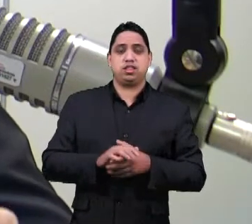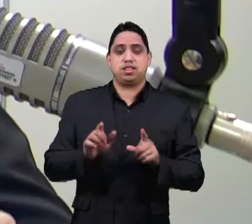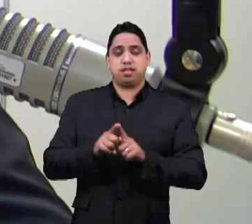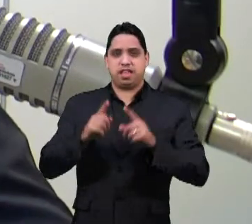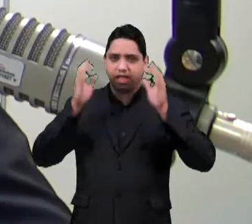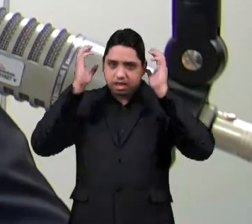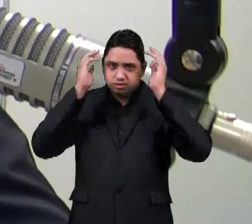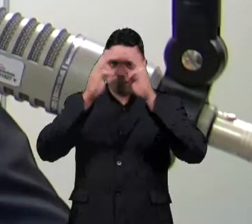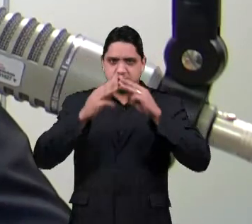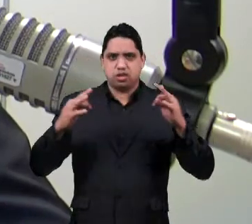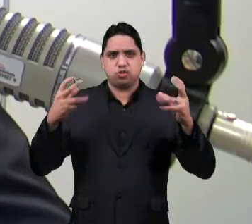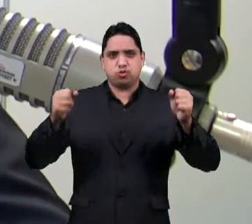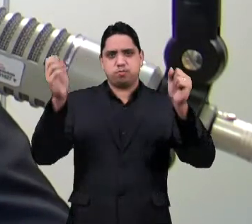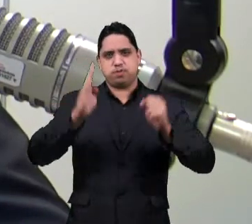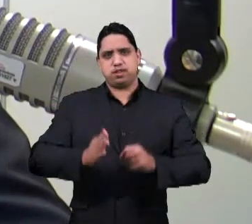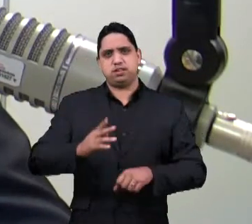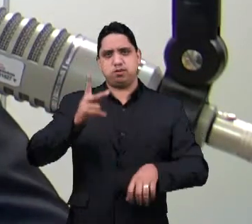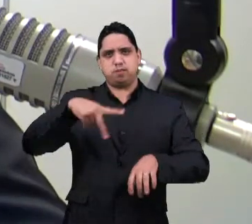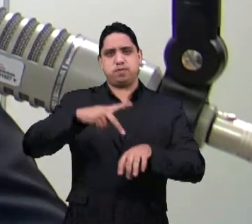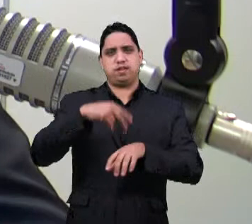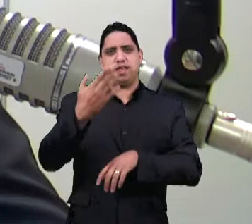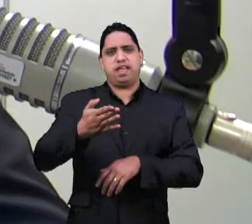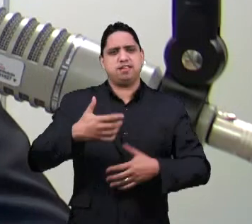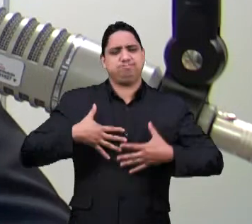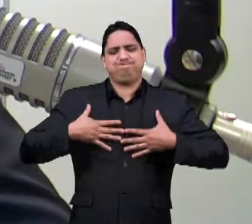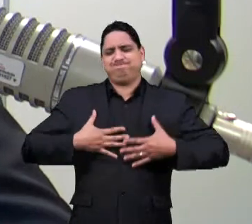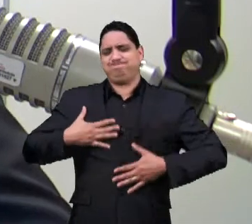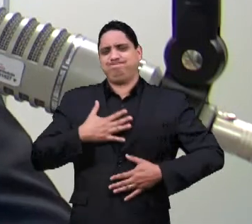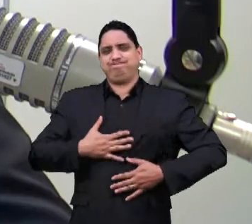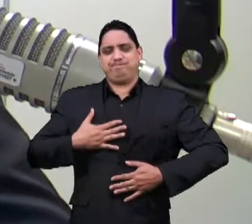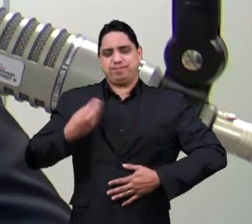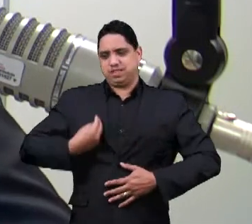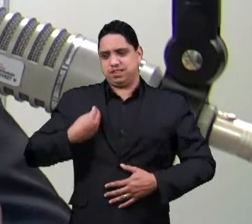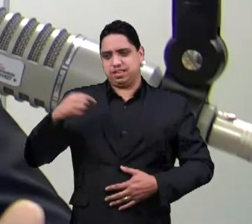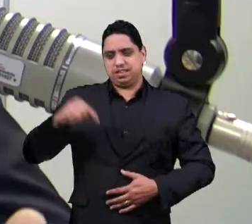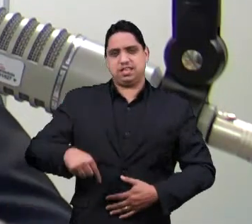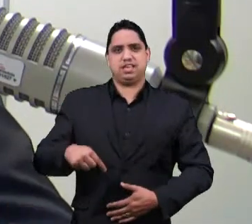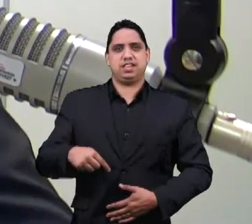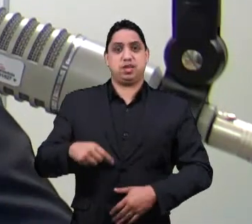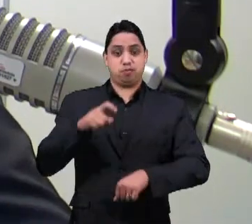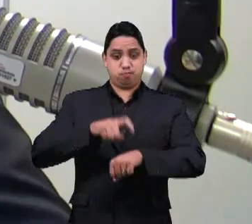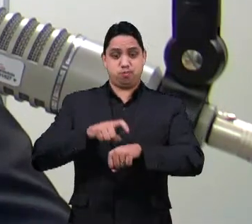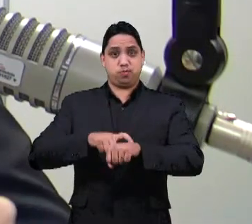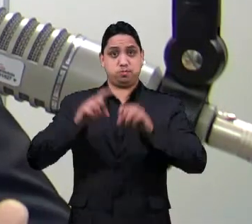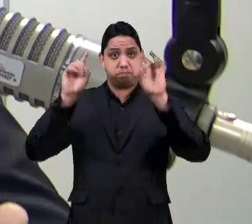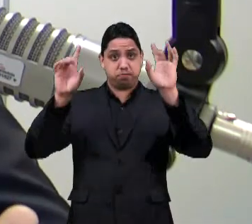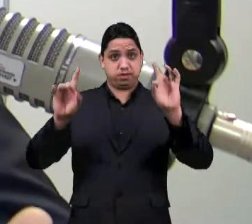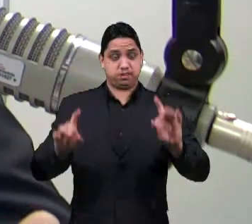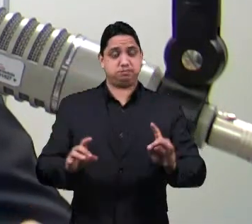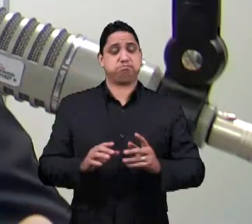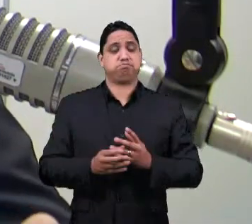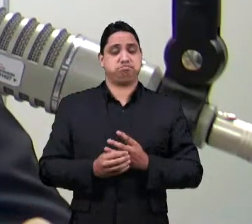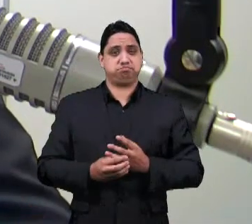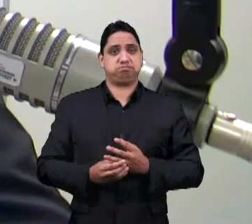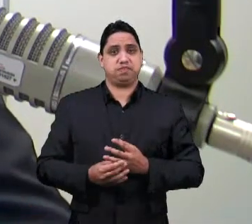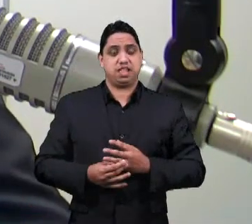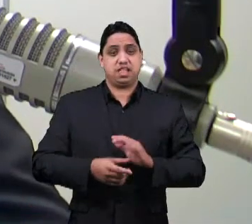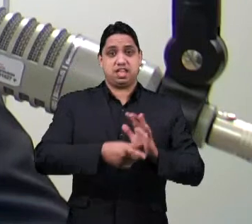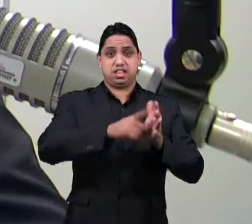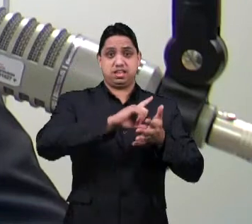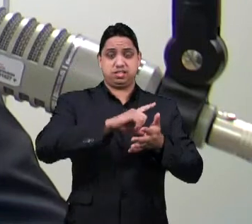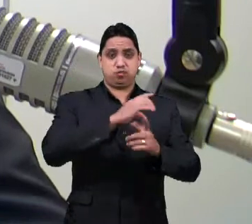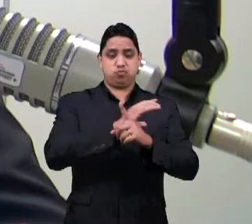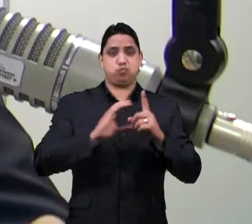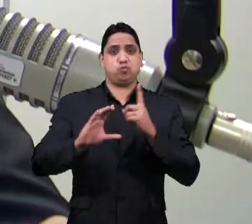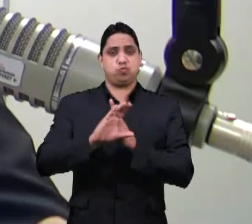Manaim, em todo o Brasil, no exterior. Para mim é uma honra estar participando desta bancada, nesse momento, né, momento que antecede ao